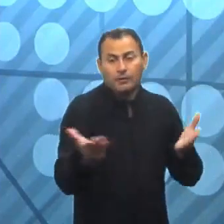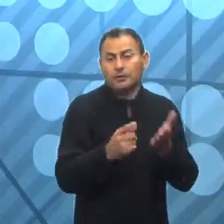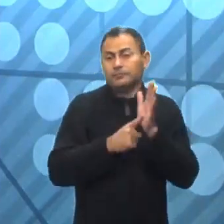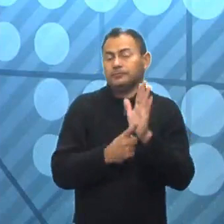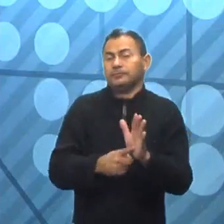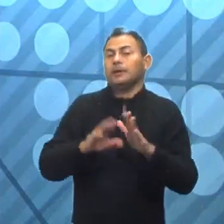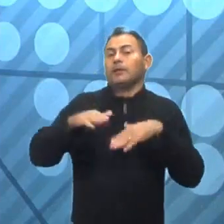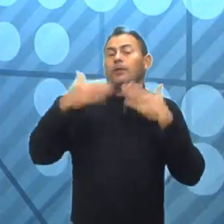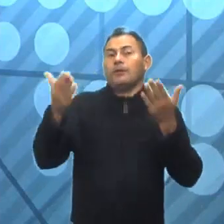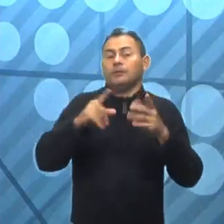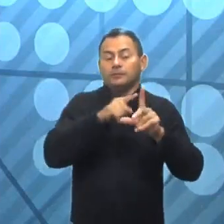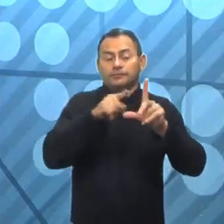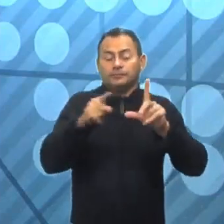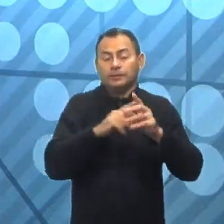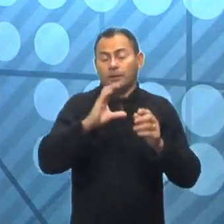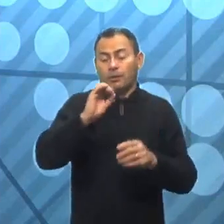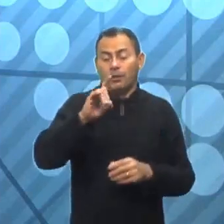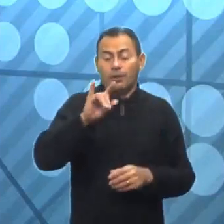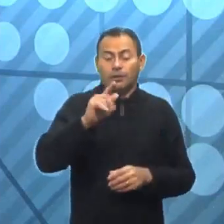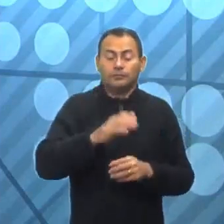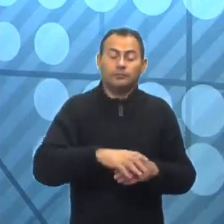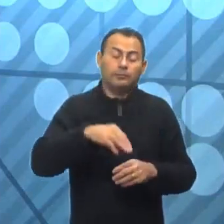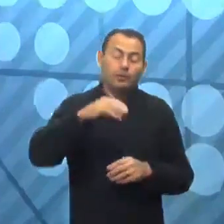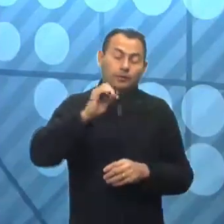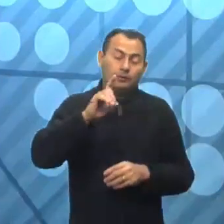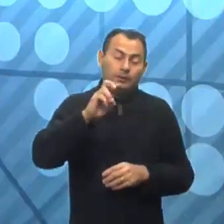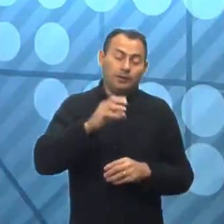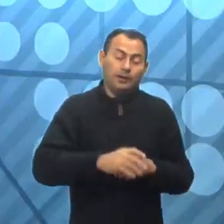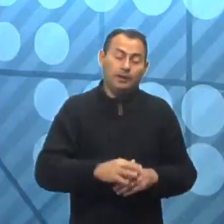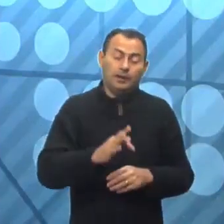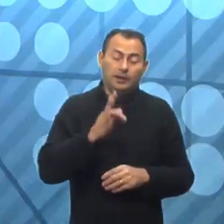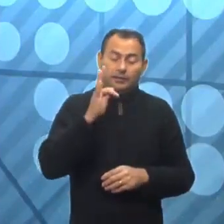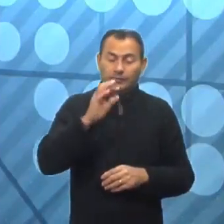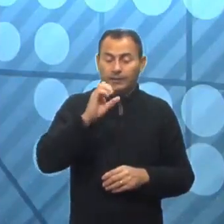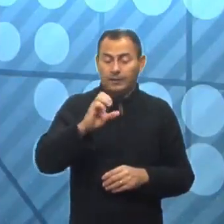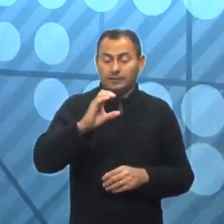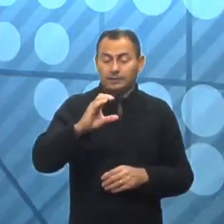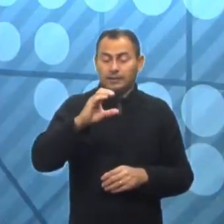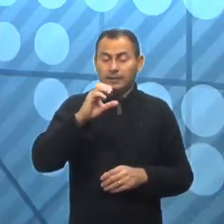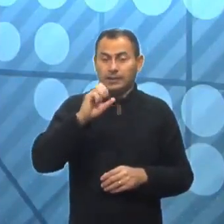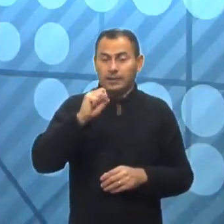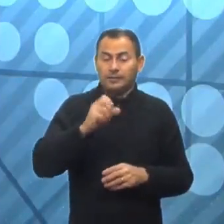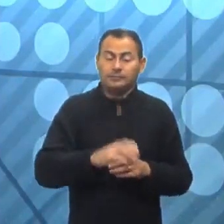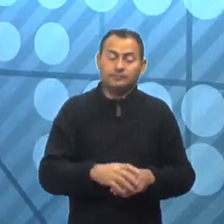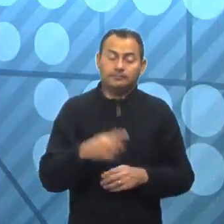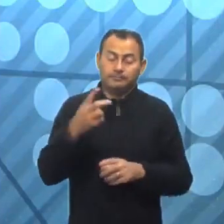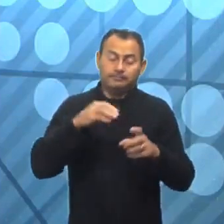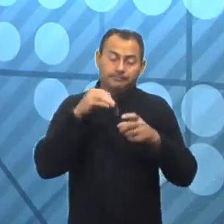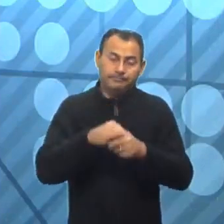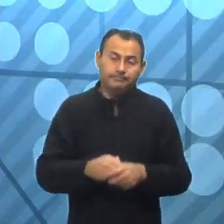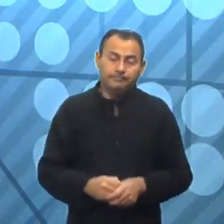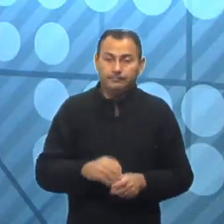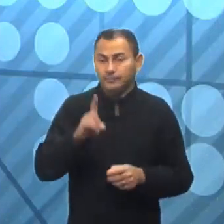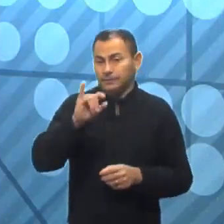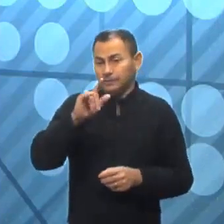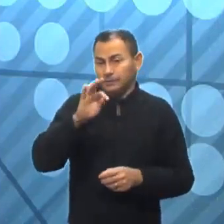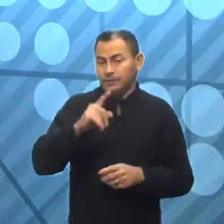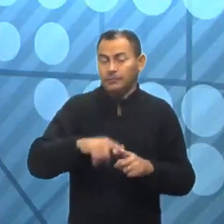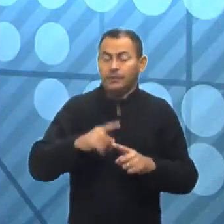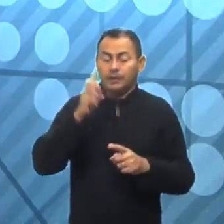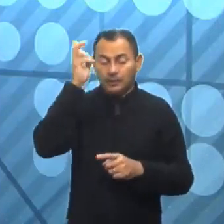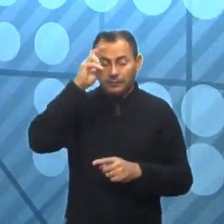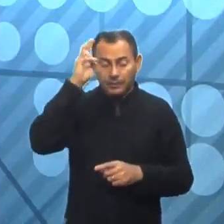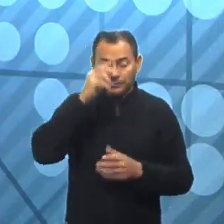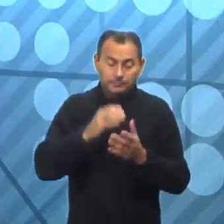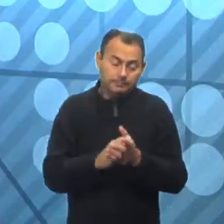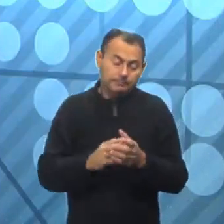você quais são as linhas de código que fazem a modulação FSK, que é o nosso segundo tipo de modulação digital. Mas lembrando